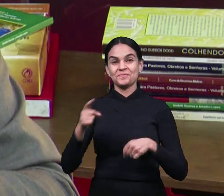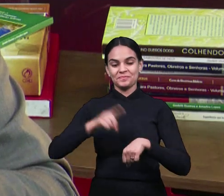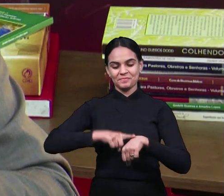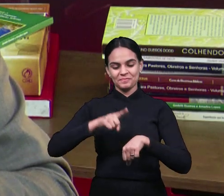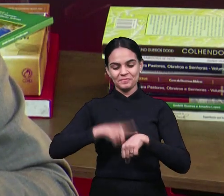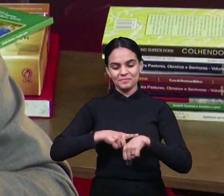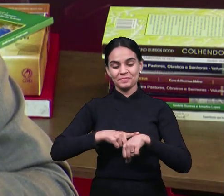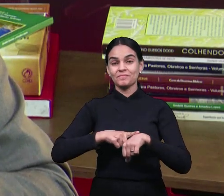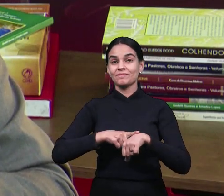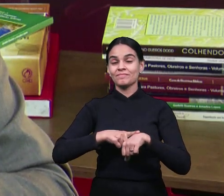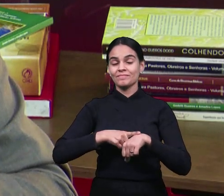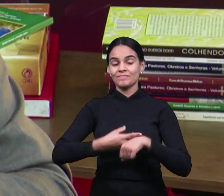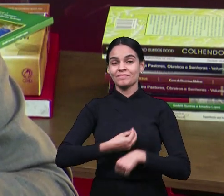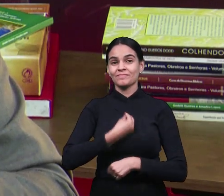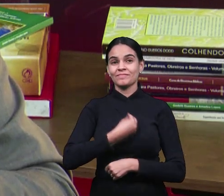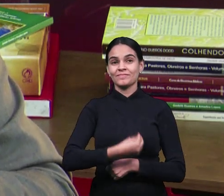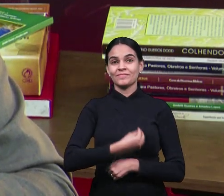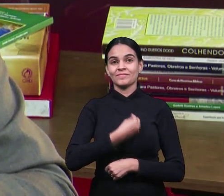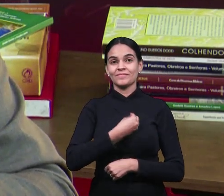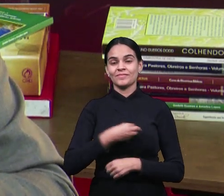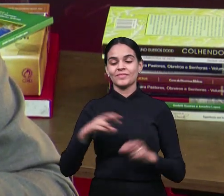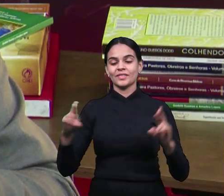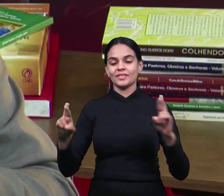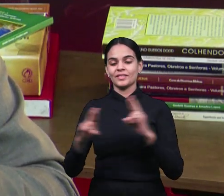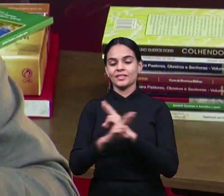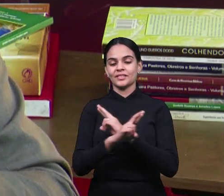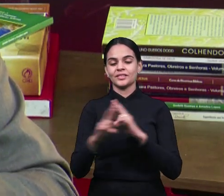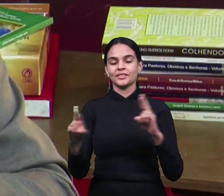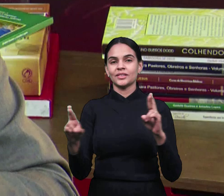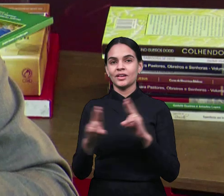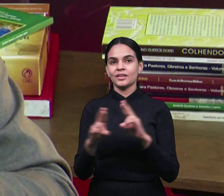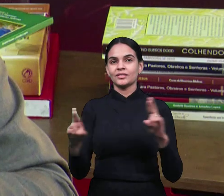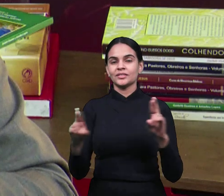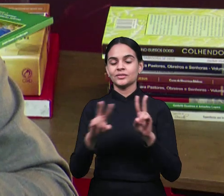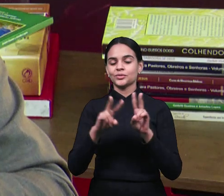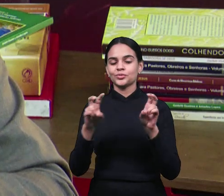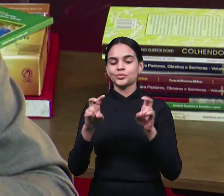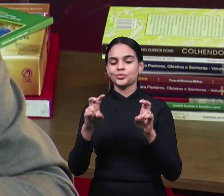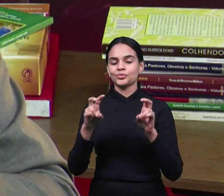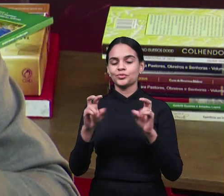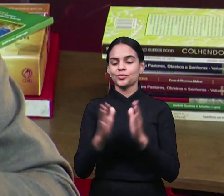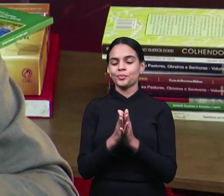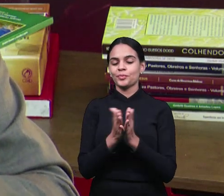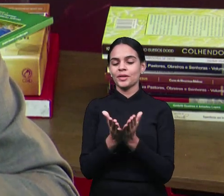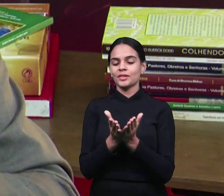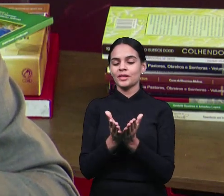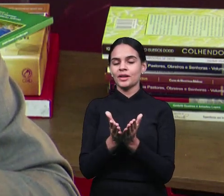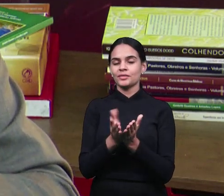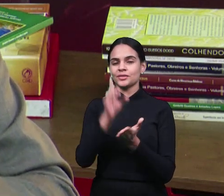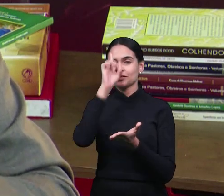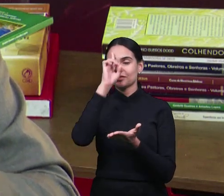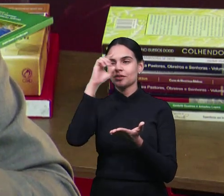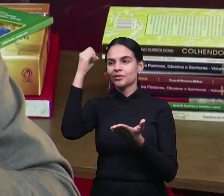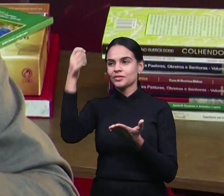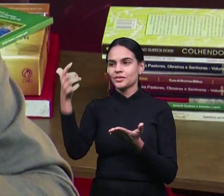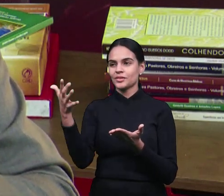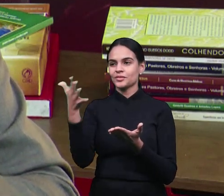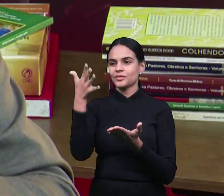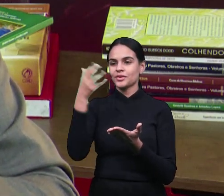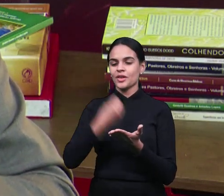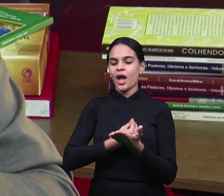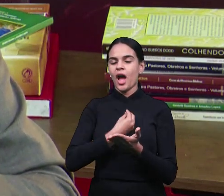momento que nós estamos tratando sobre revelação, palavra revelada, o descortinar o profético,